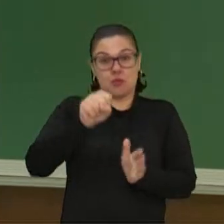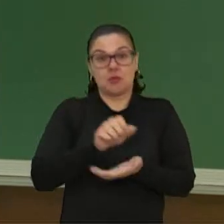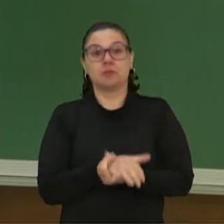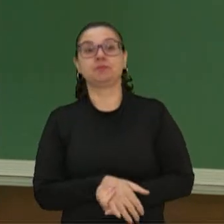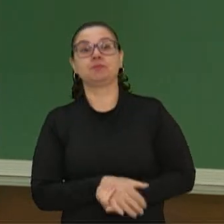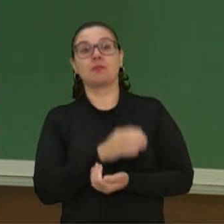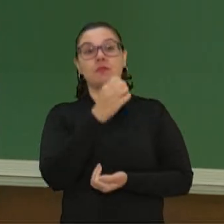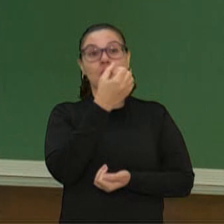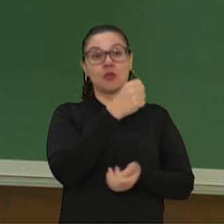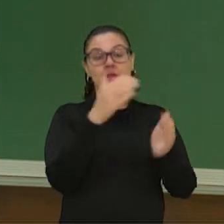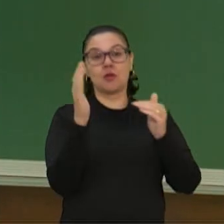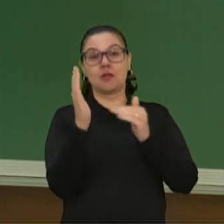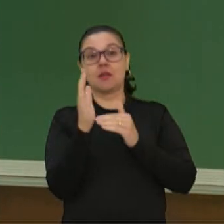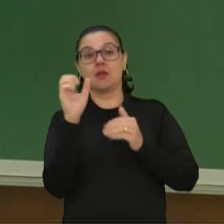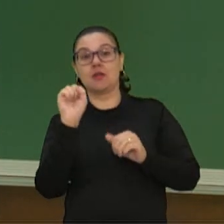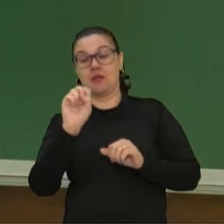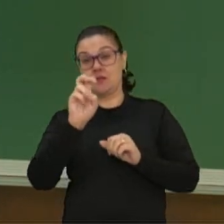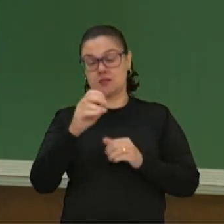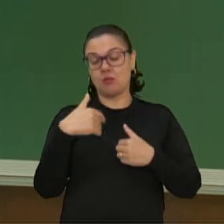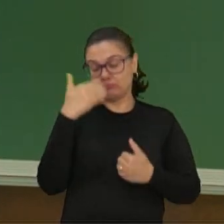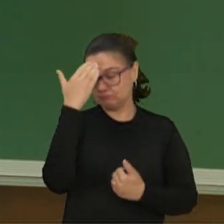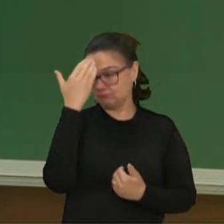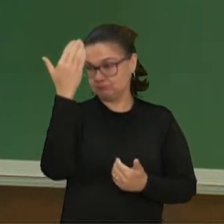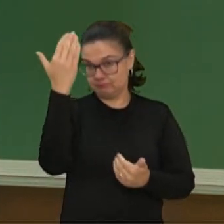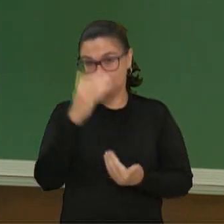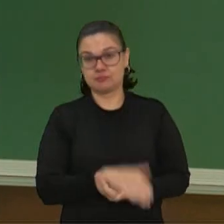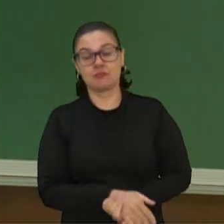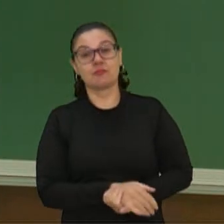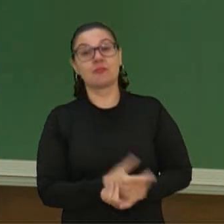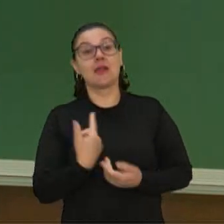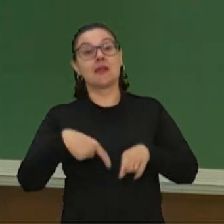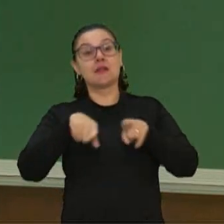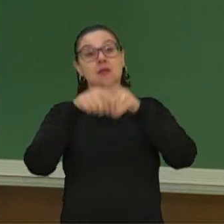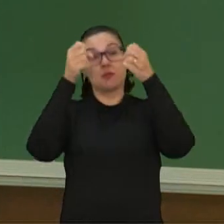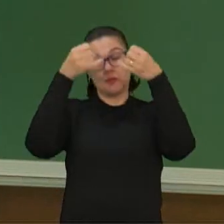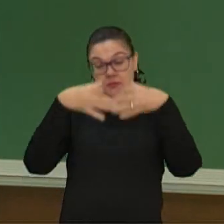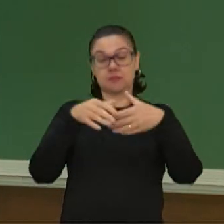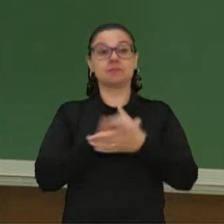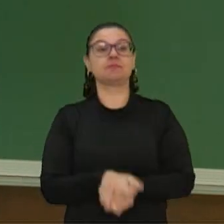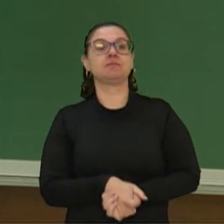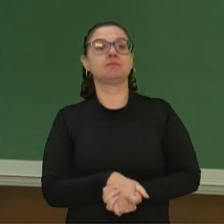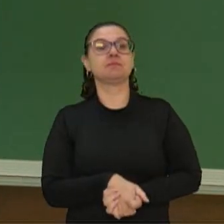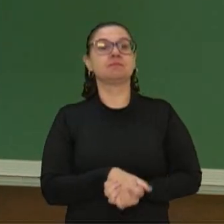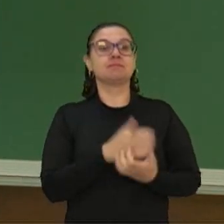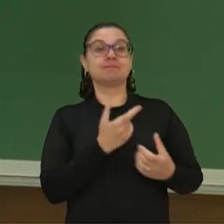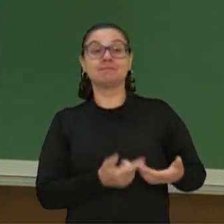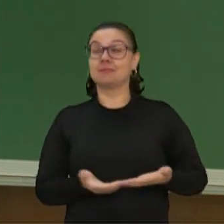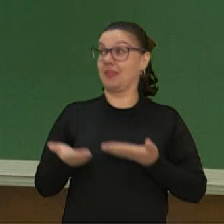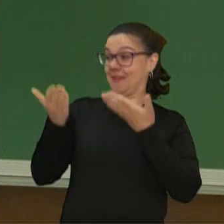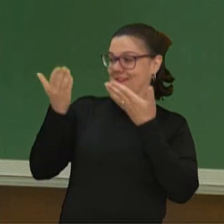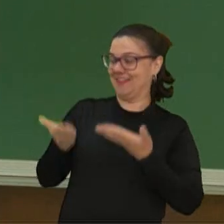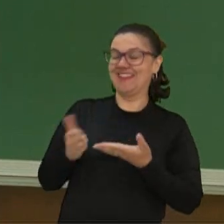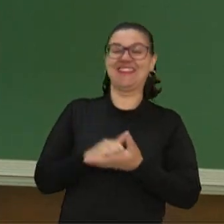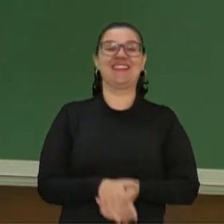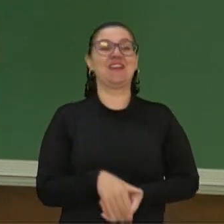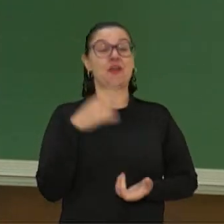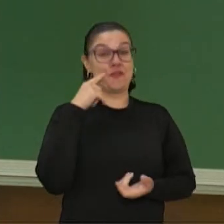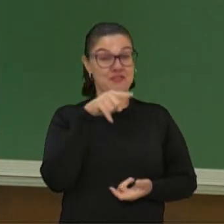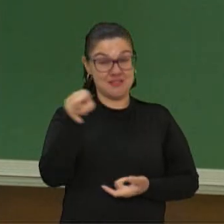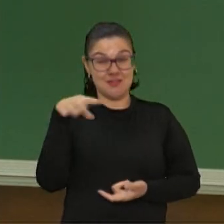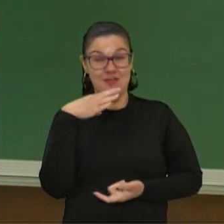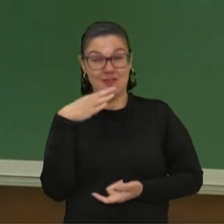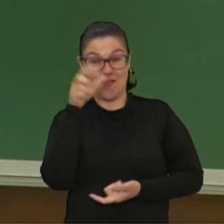finalmente, 81 ao 85, uma homenagem e uma justificativa. Pois bem, trouxe essa imagem aqui que